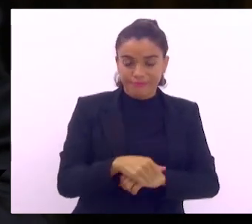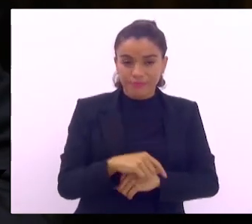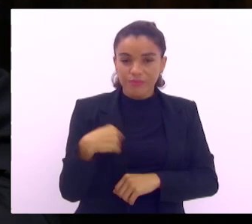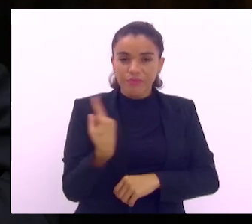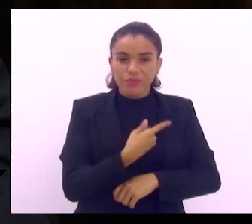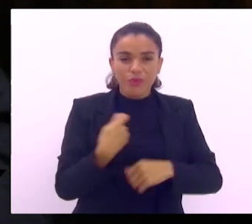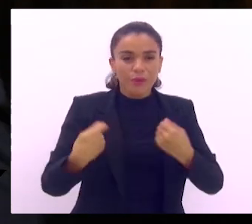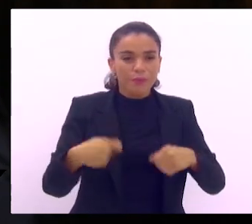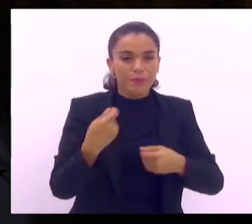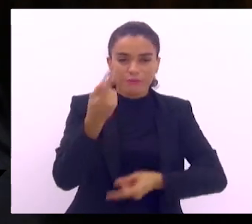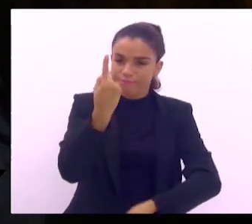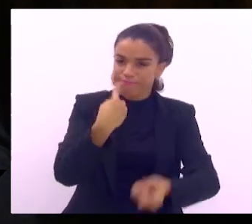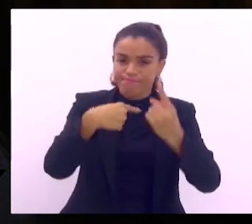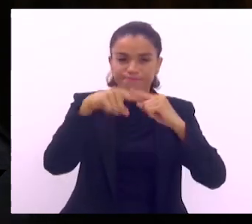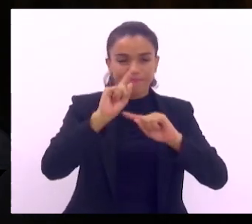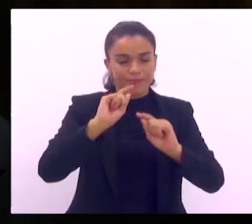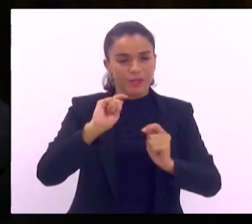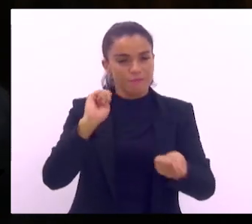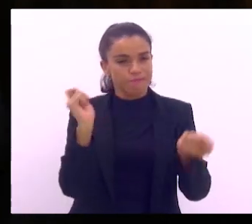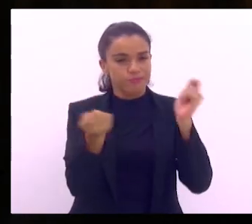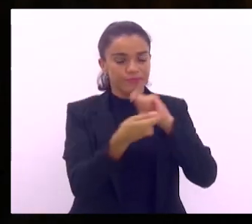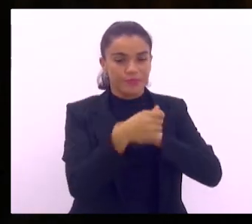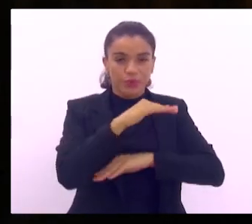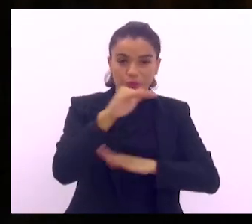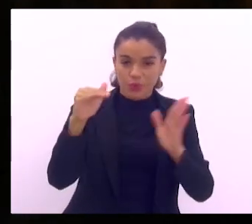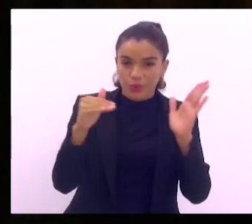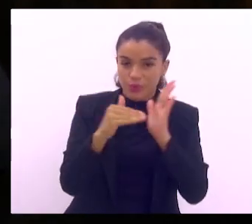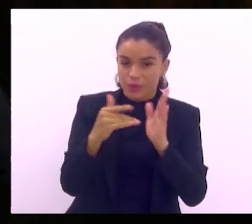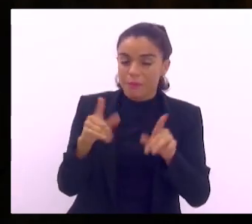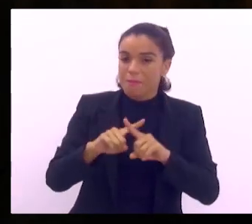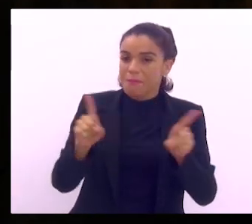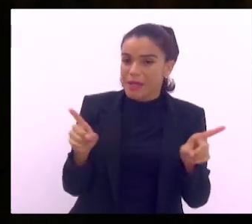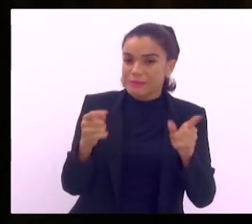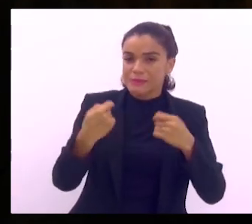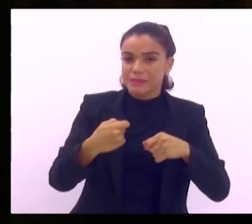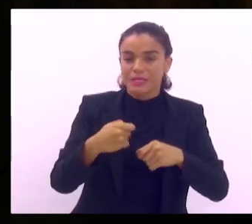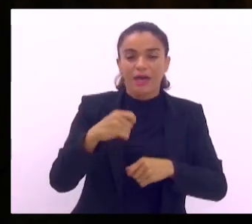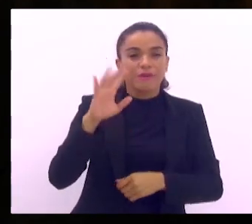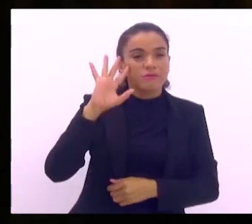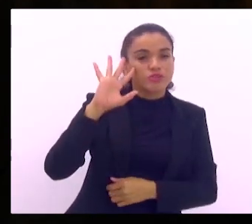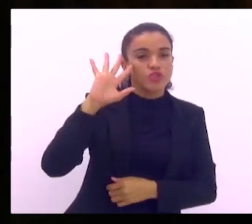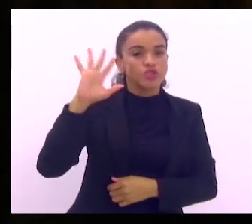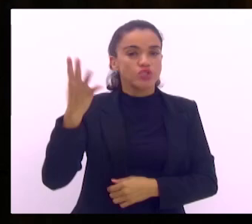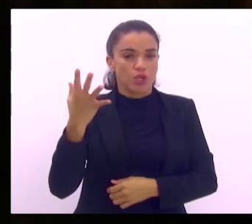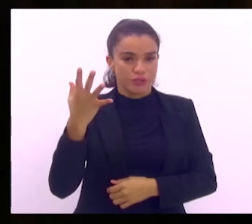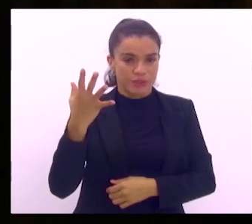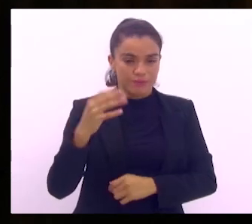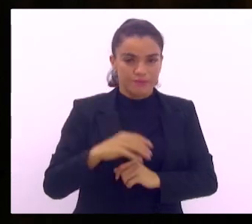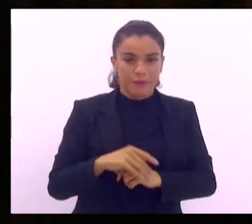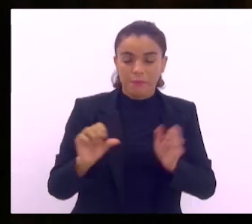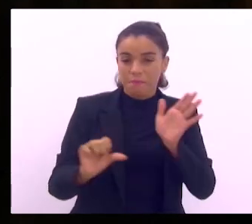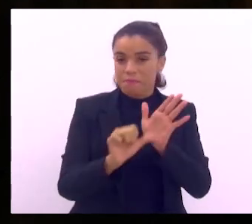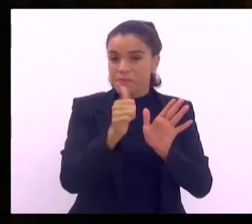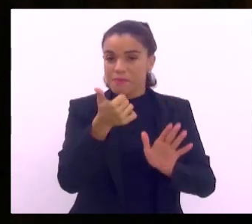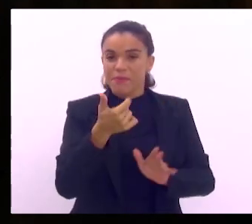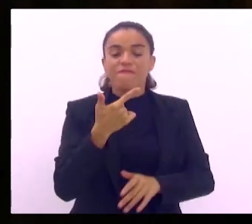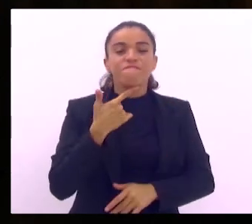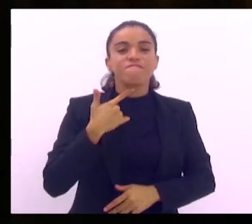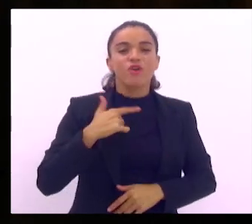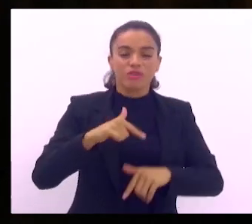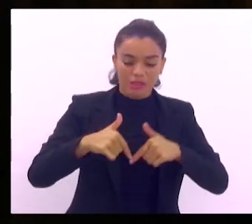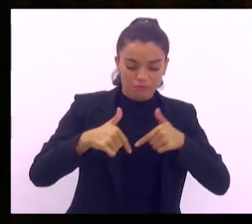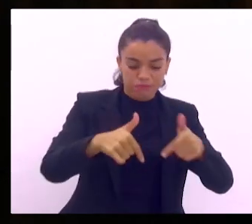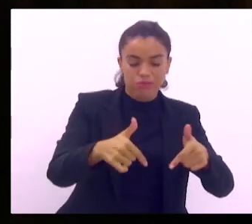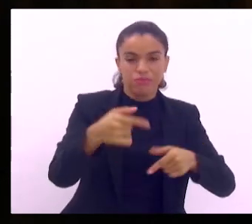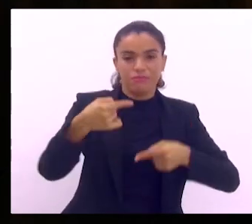precisamos recuperar tudo isso. Por certo que a gente tem que passar para a solução, para a assertividade. Primeira coisa, vontade política.